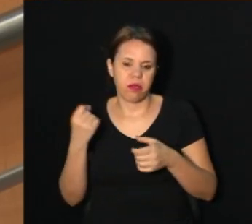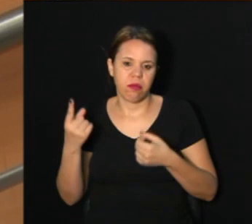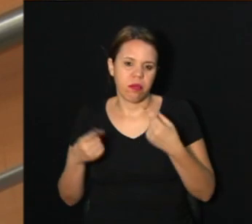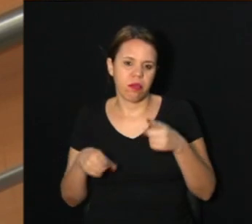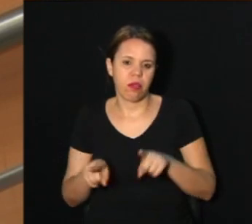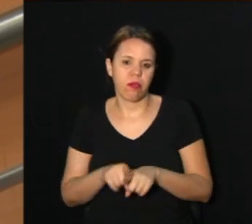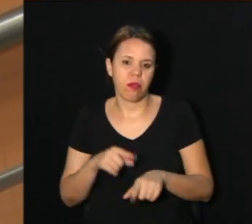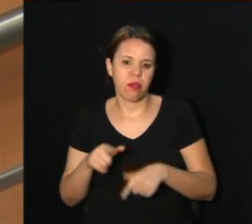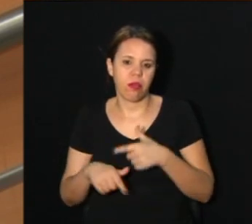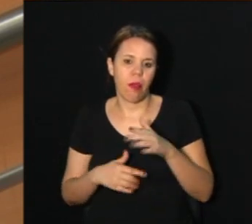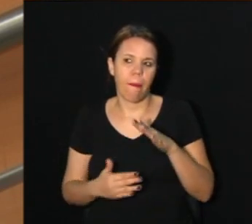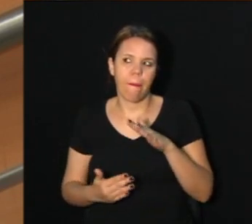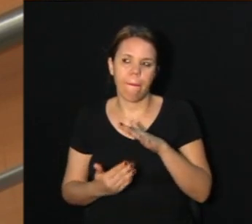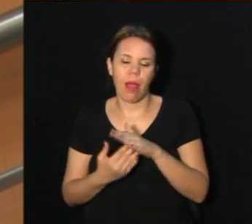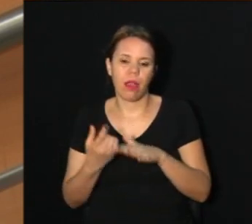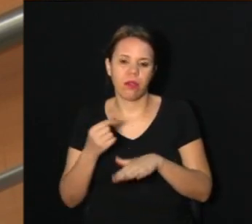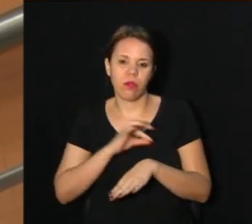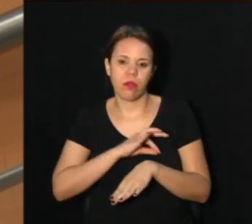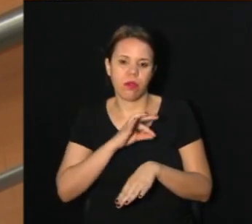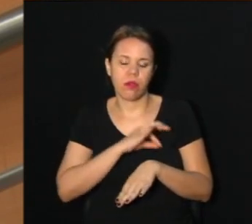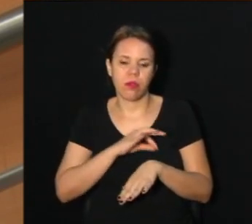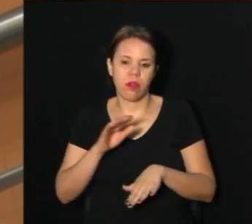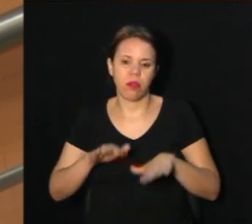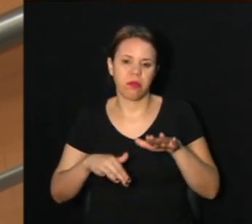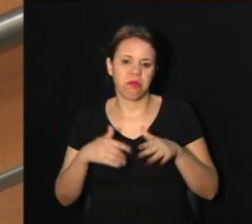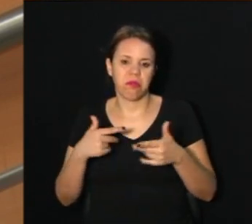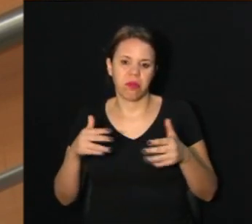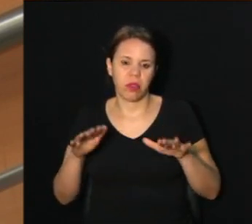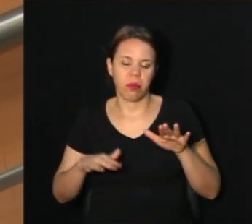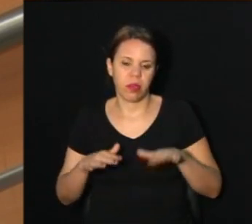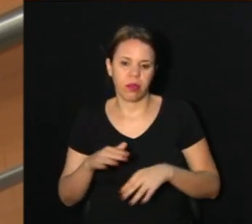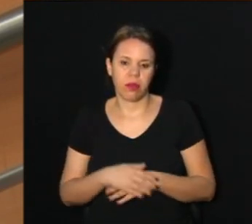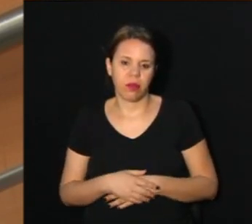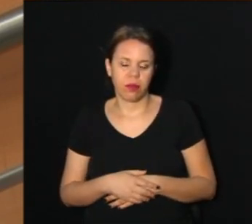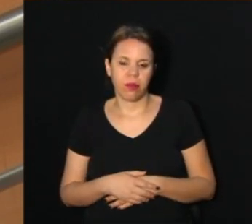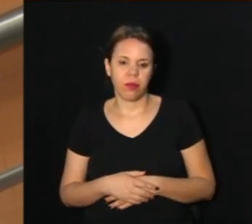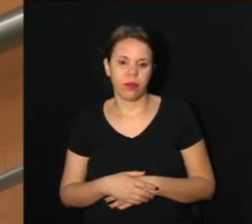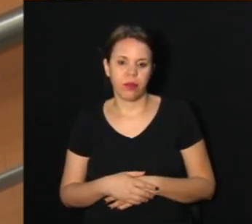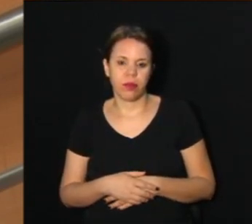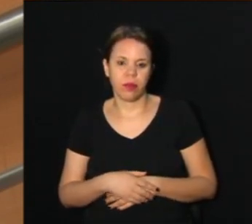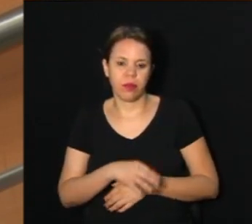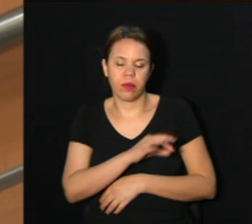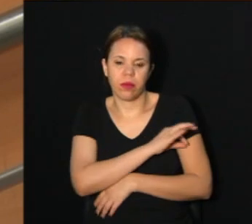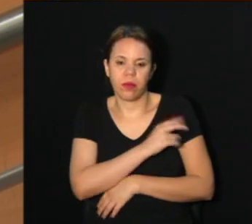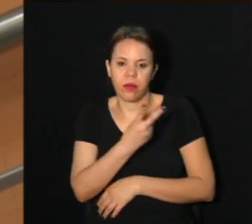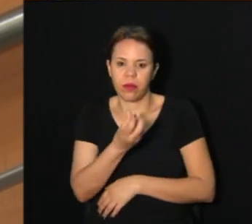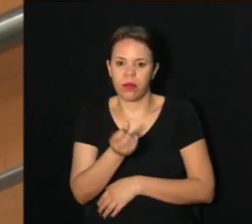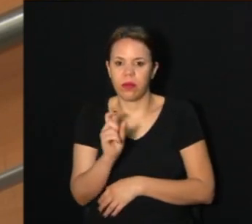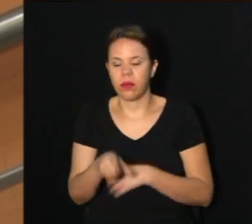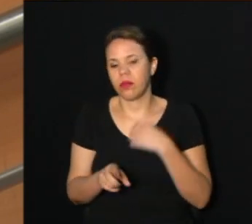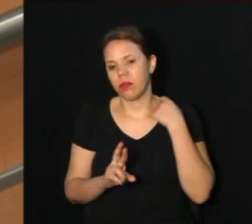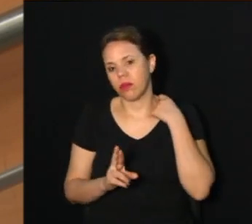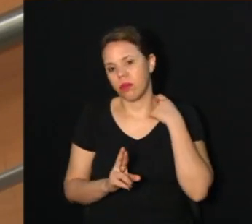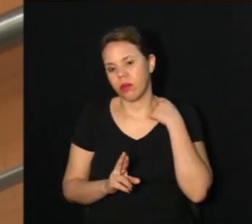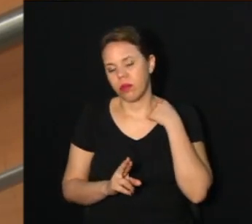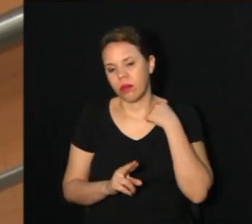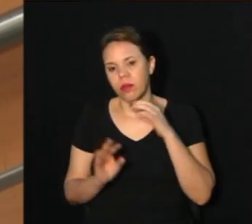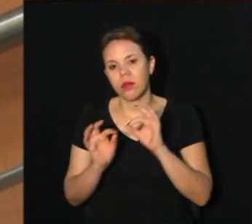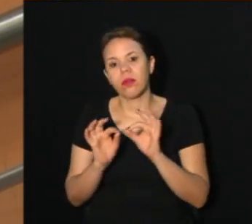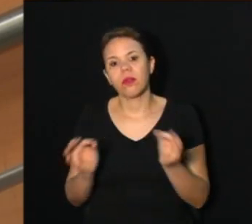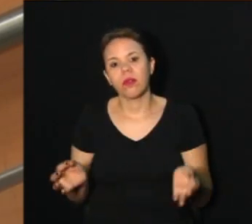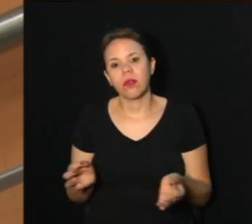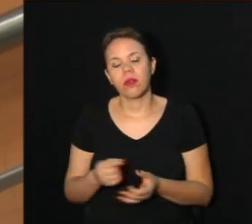quando ultrapassa o teto, por um motivo ou por outro, ou seja, o teto do prefeito, 26 mil, tem